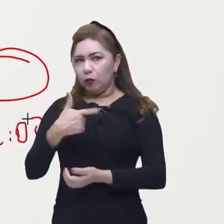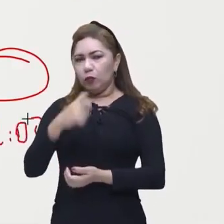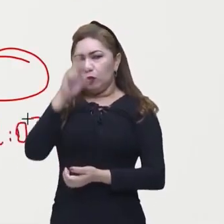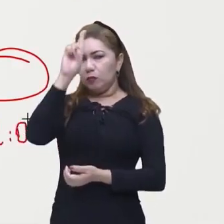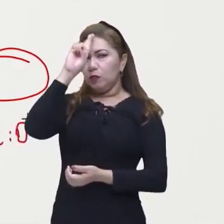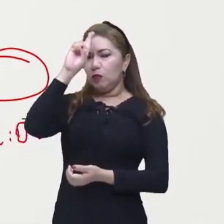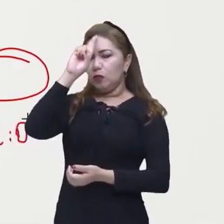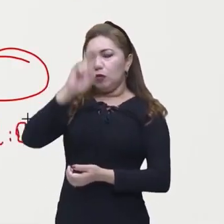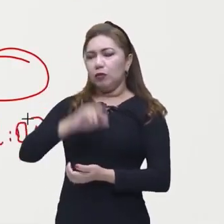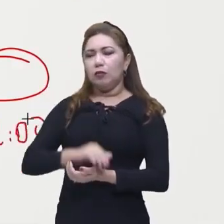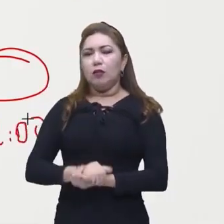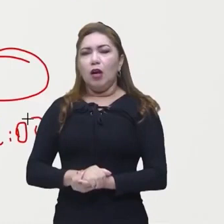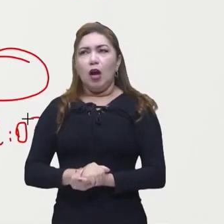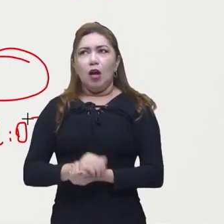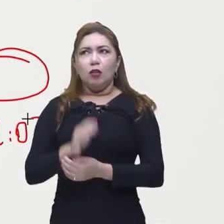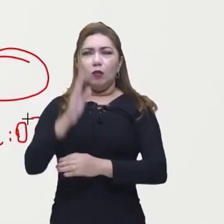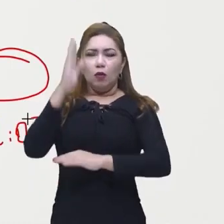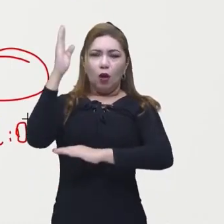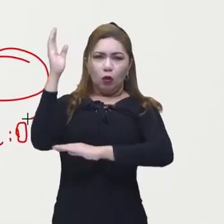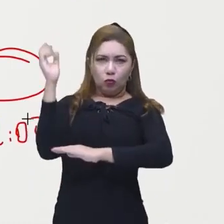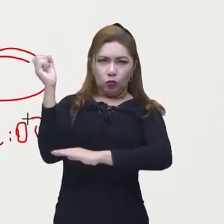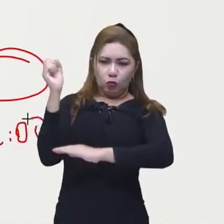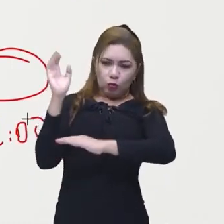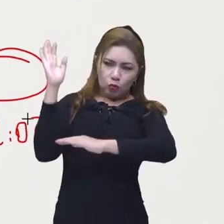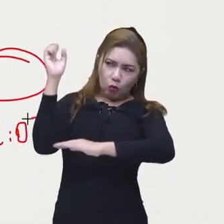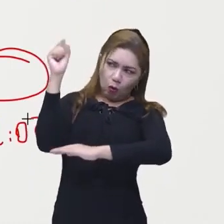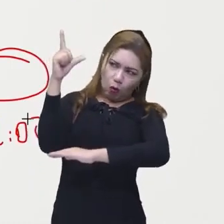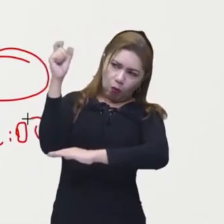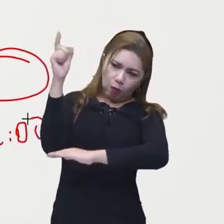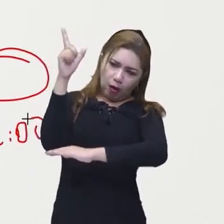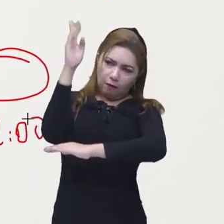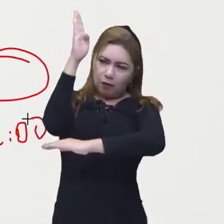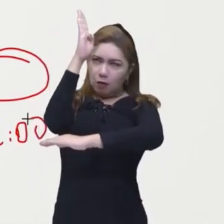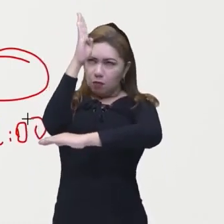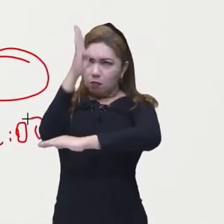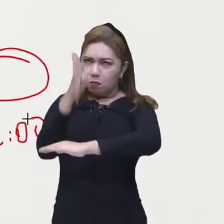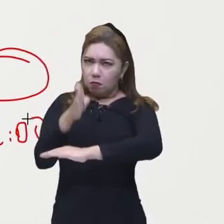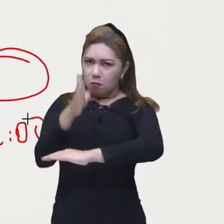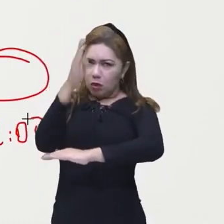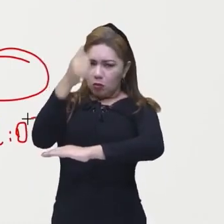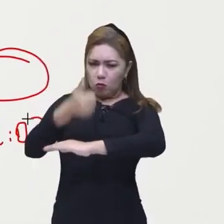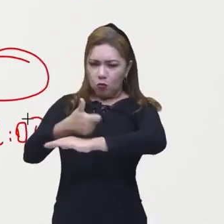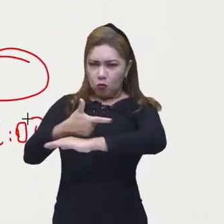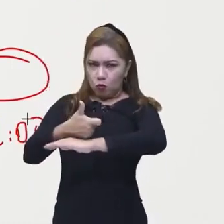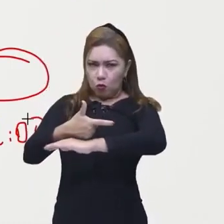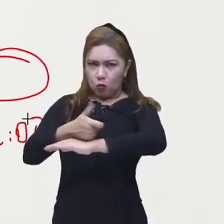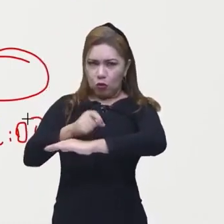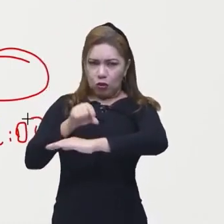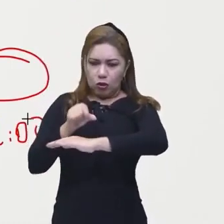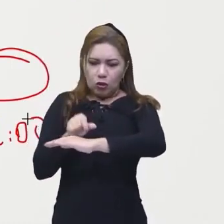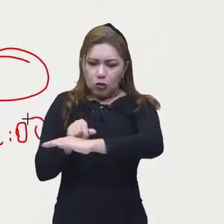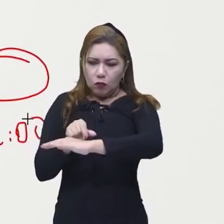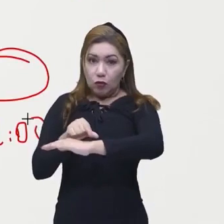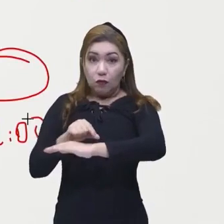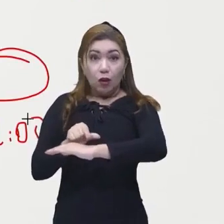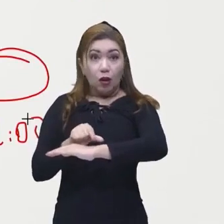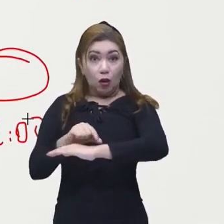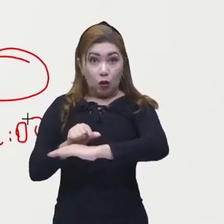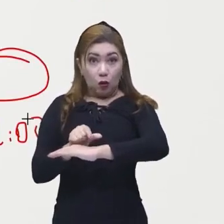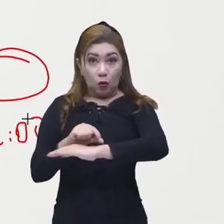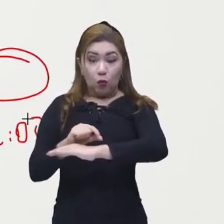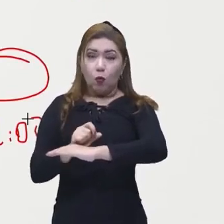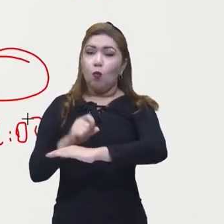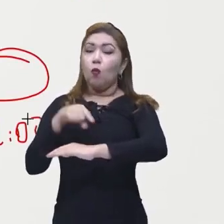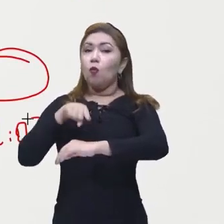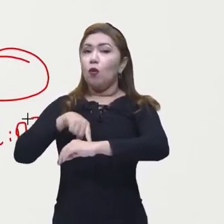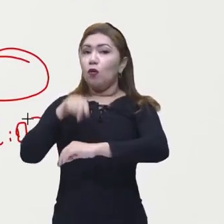tá certo? A sombra vai incidir exatamente no 12, ok? Então, o que que você vai fazer? Quando